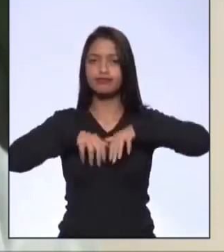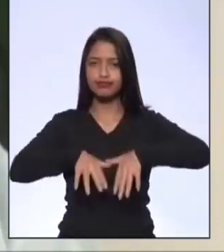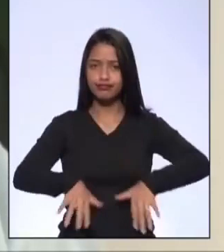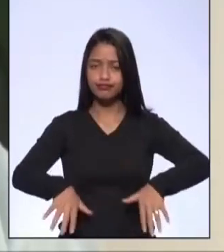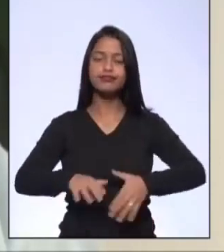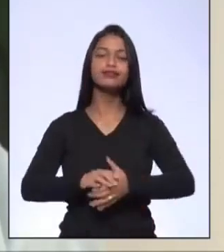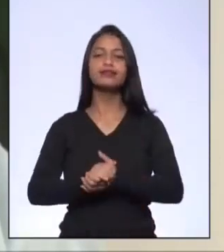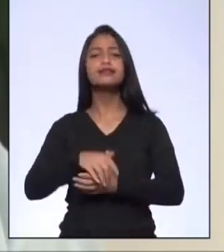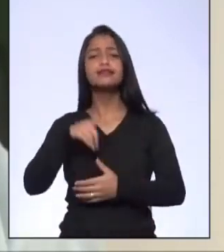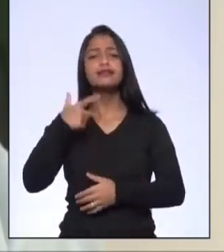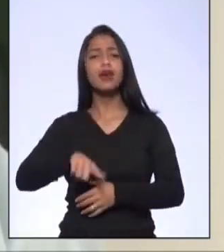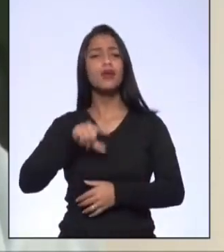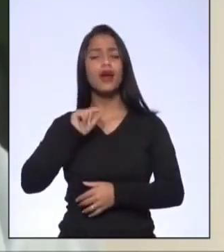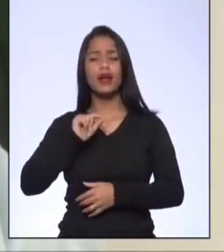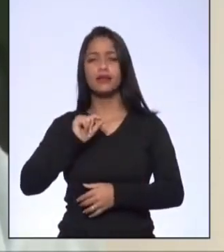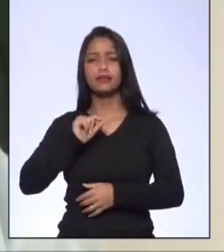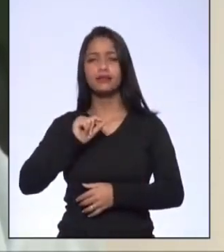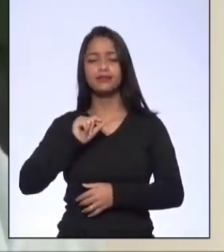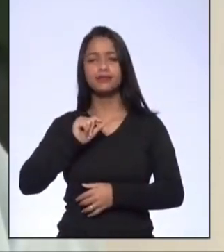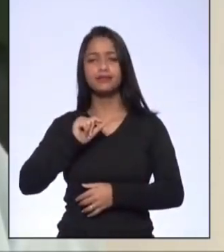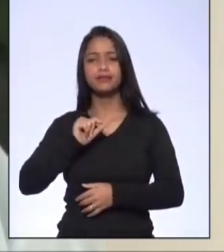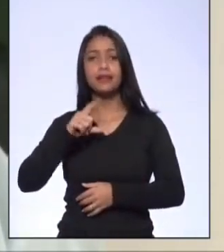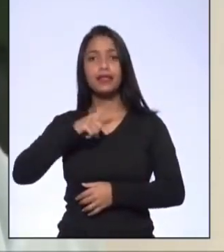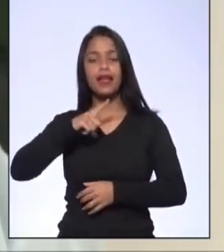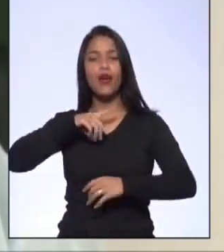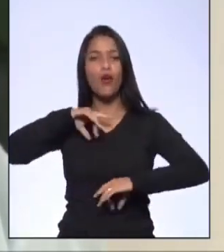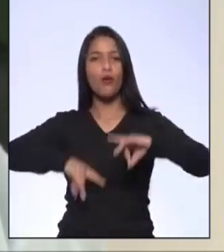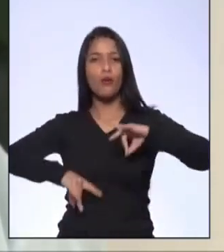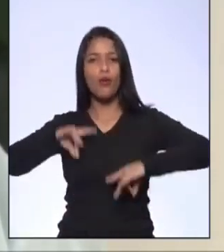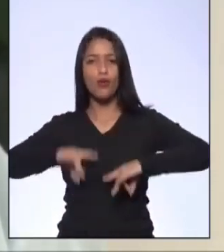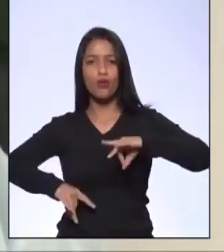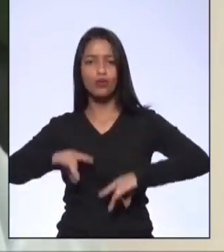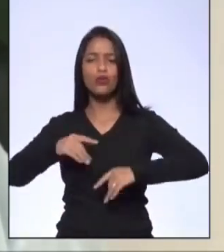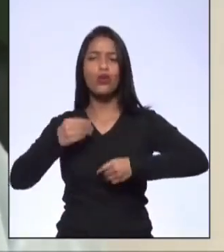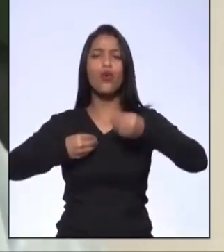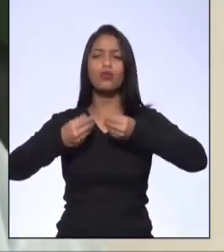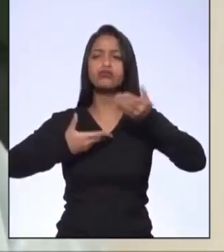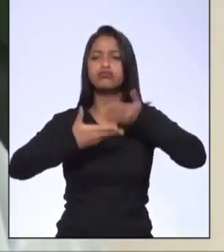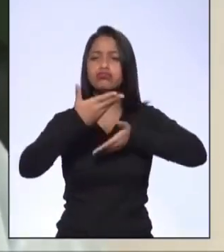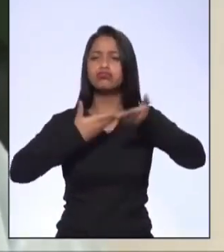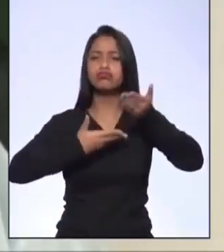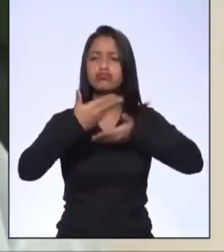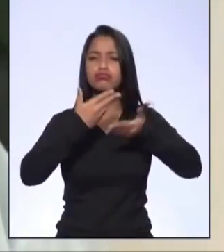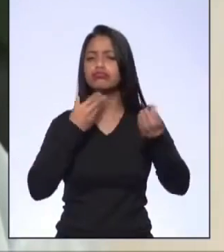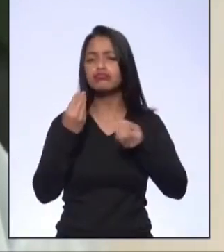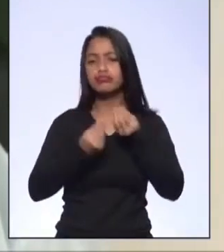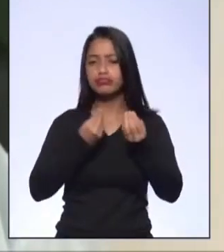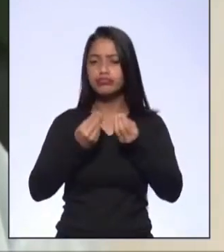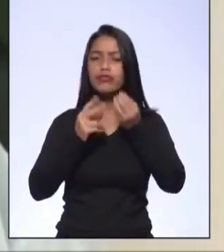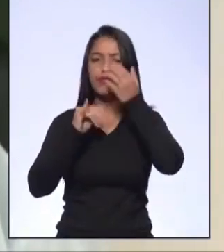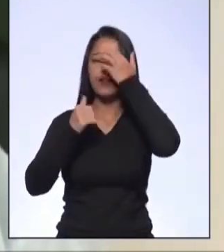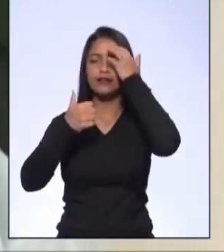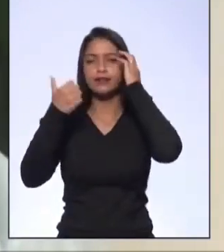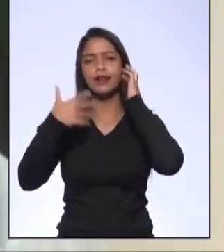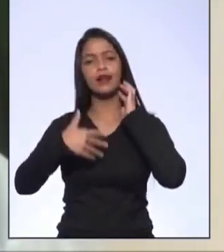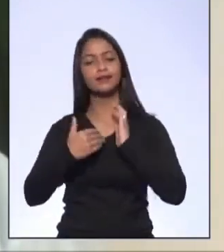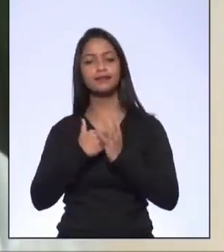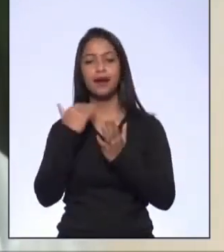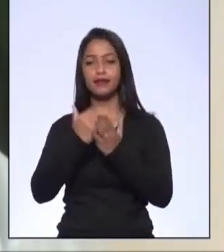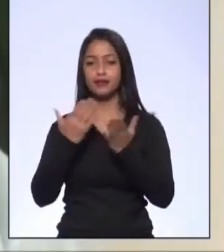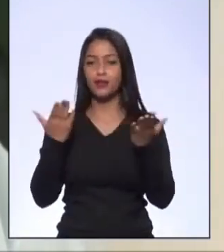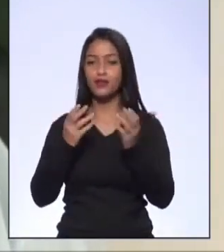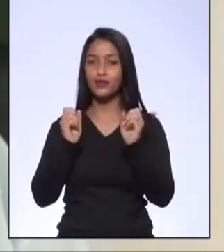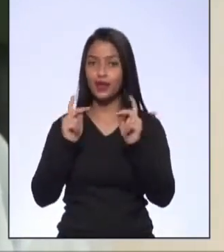faz principalmente com o sistema endócrino. Aí a gente vai começar a ver um pouquinho isso aí, tá,